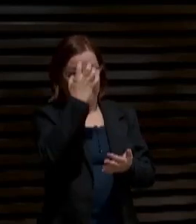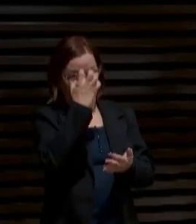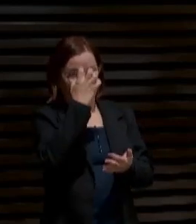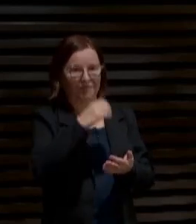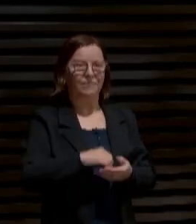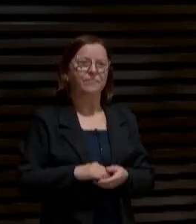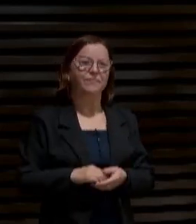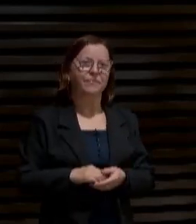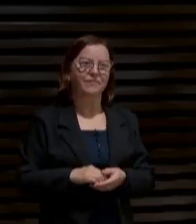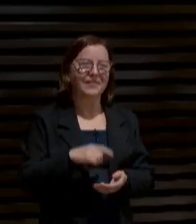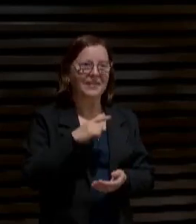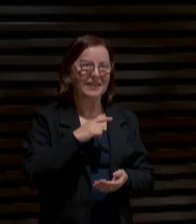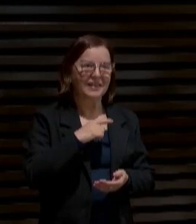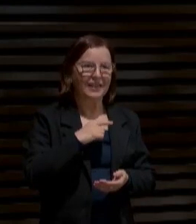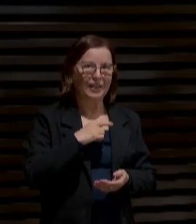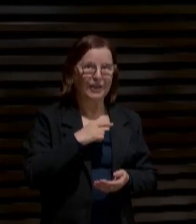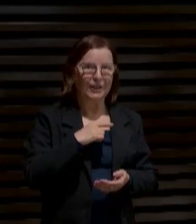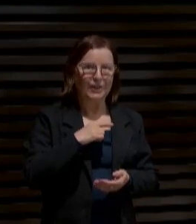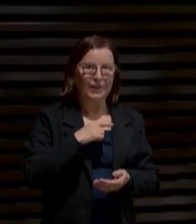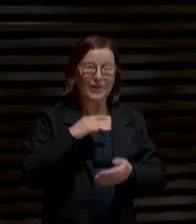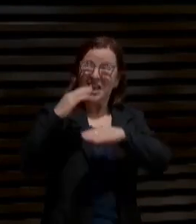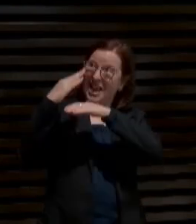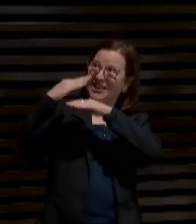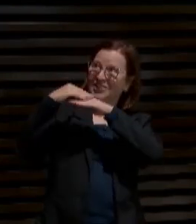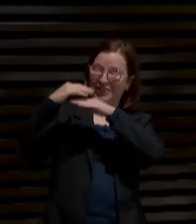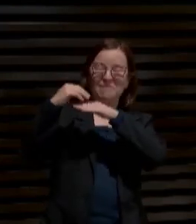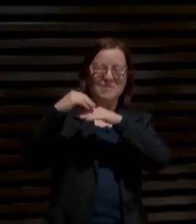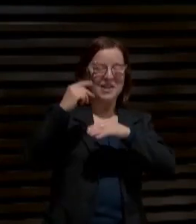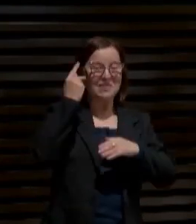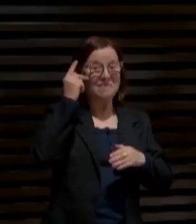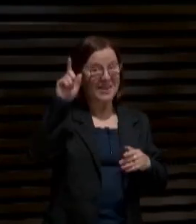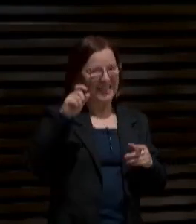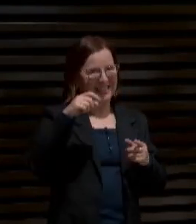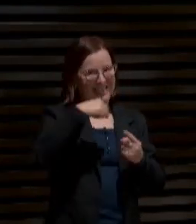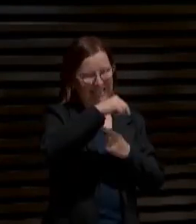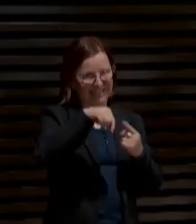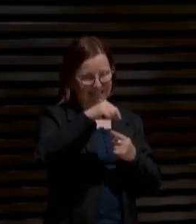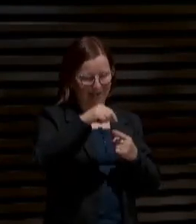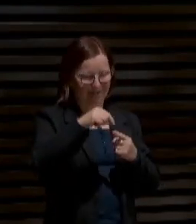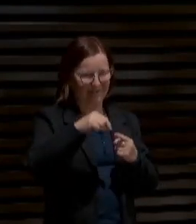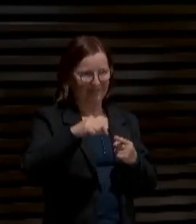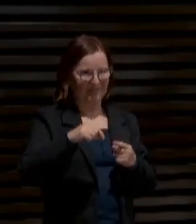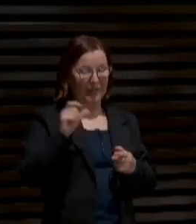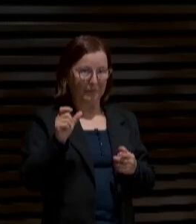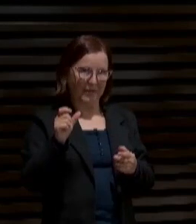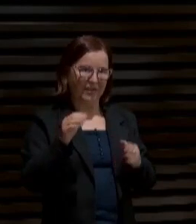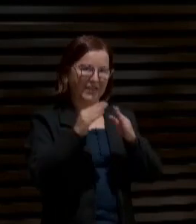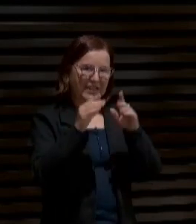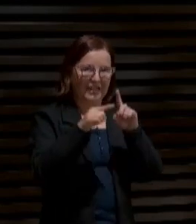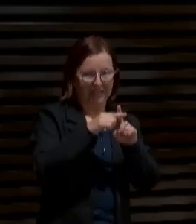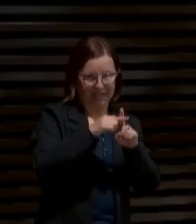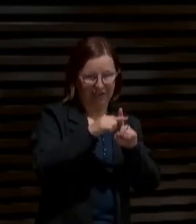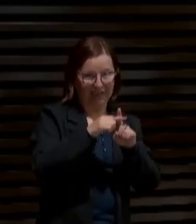existe um chamado a santidade os termos Eclésia e ágios igreja